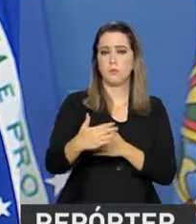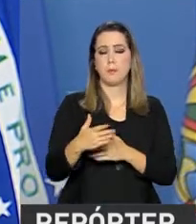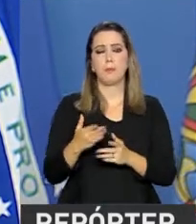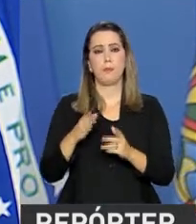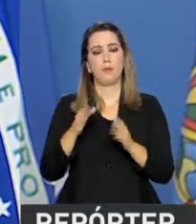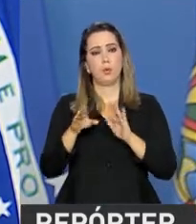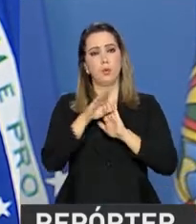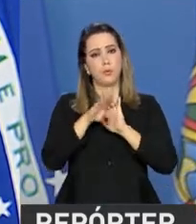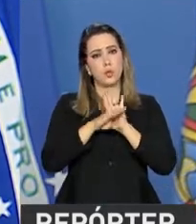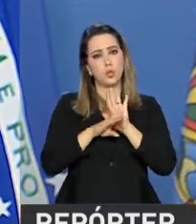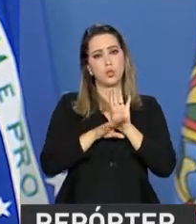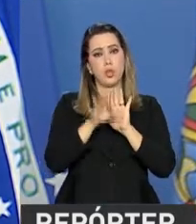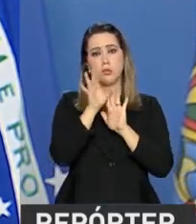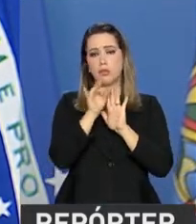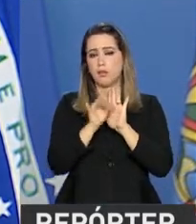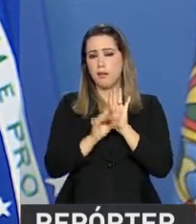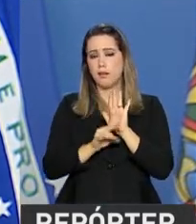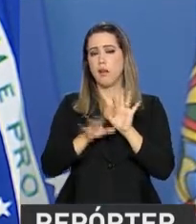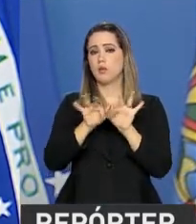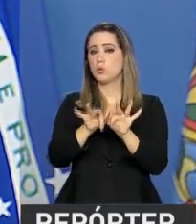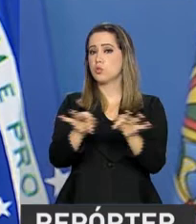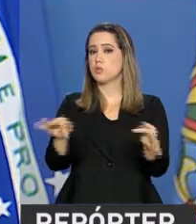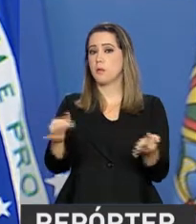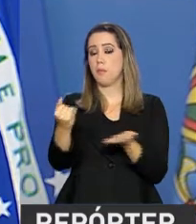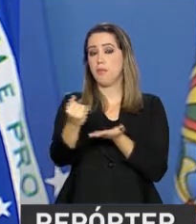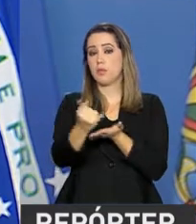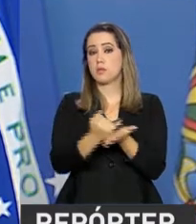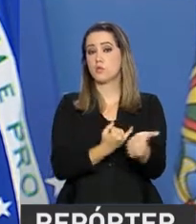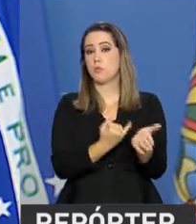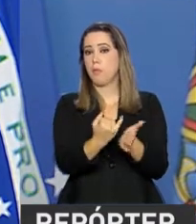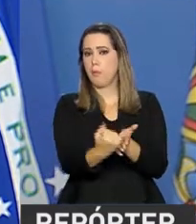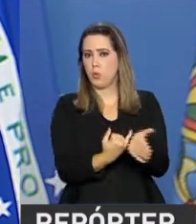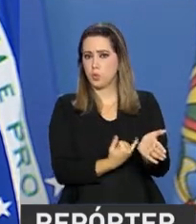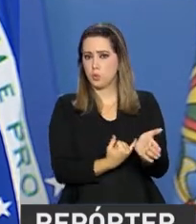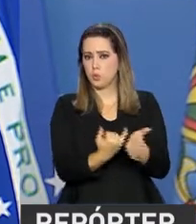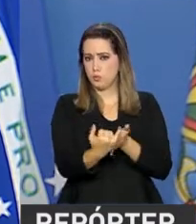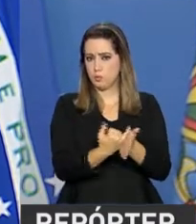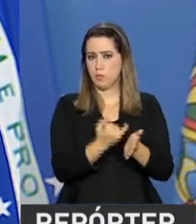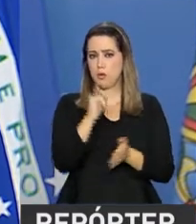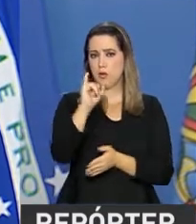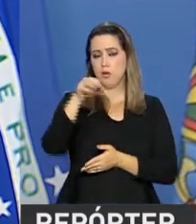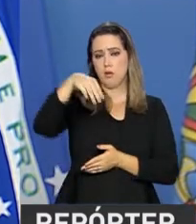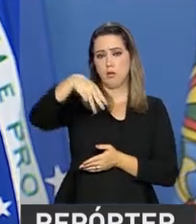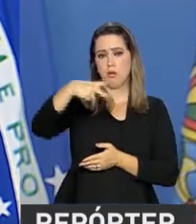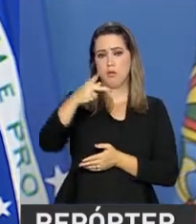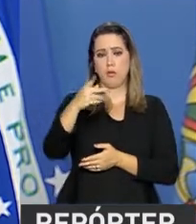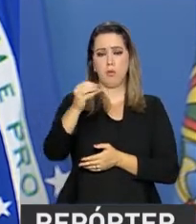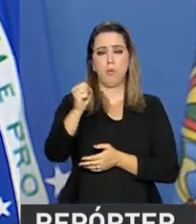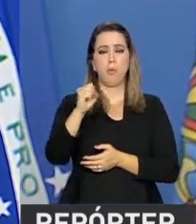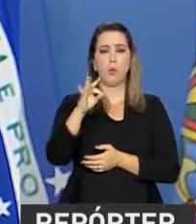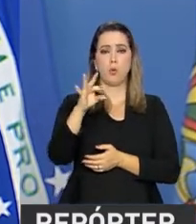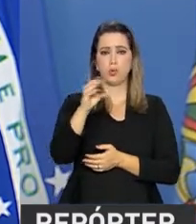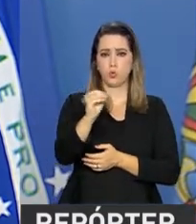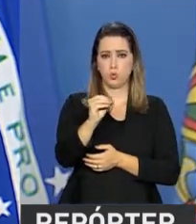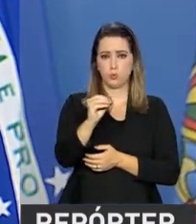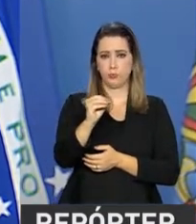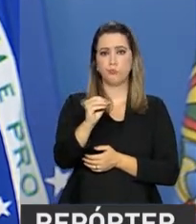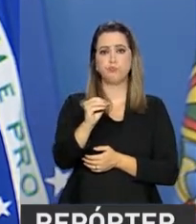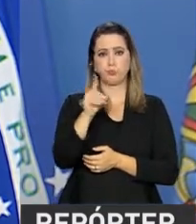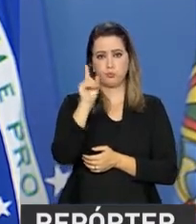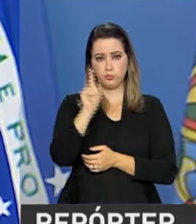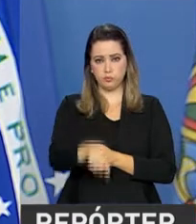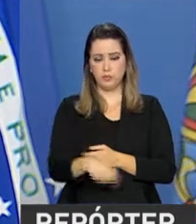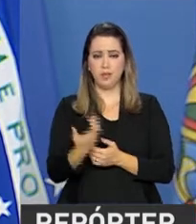grande projeto de simplificação tributária no país porque o cipoal tributário que existe no país é muitas